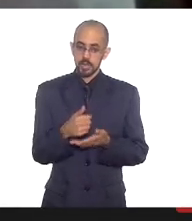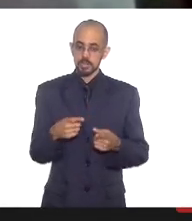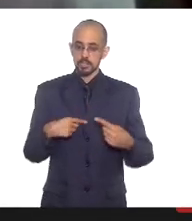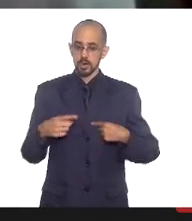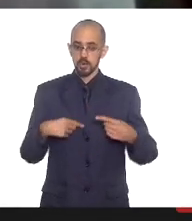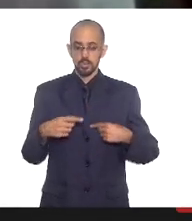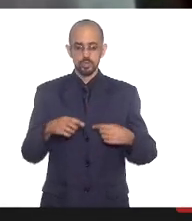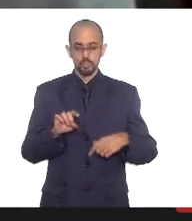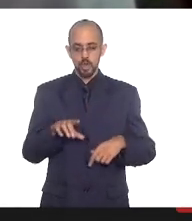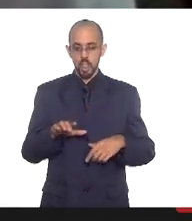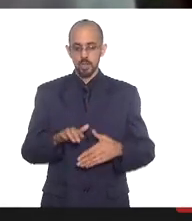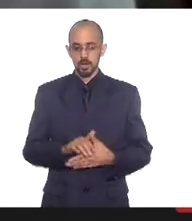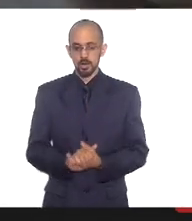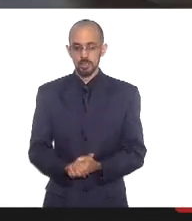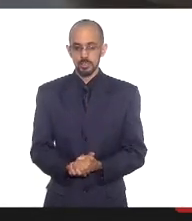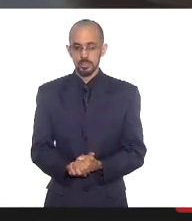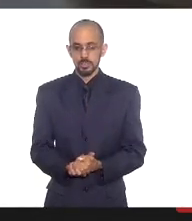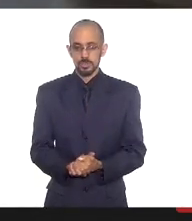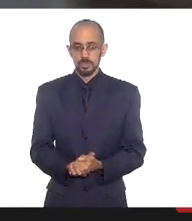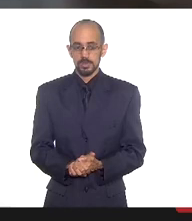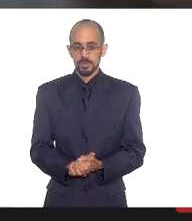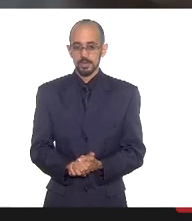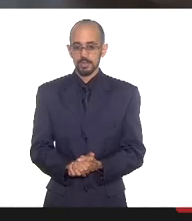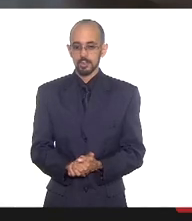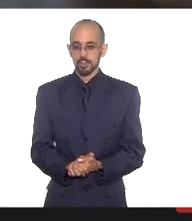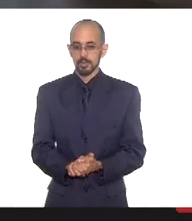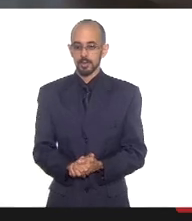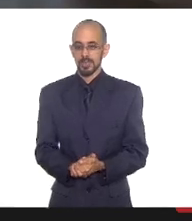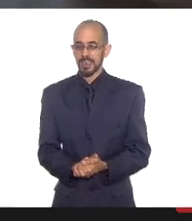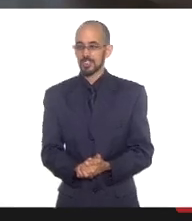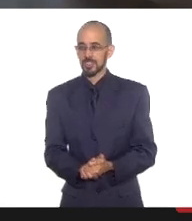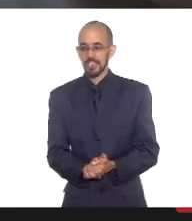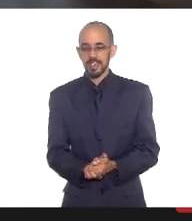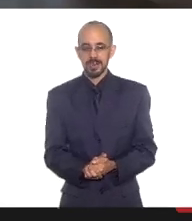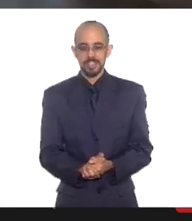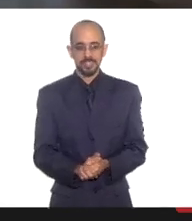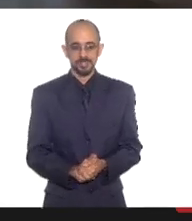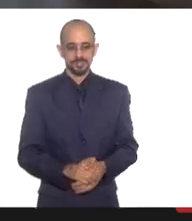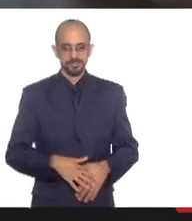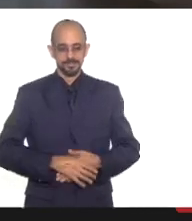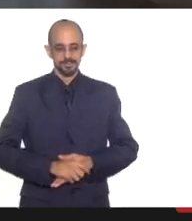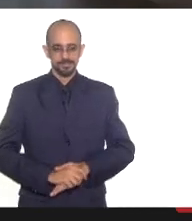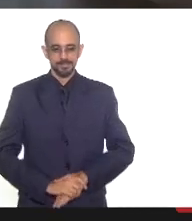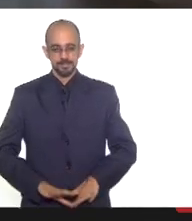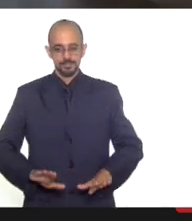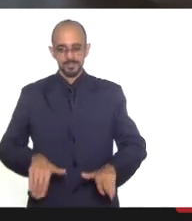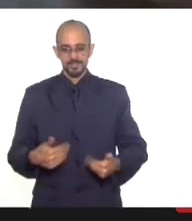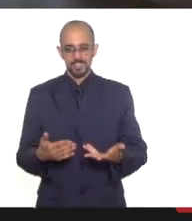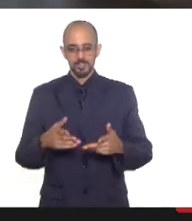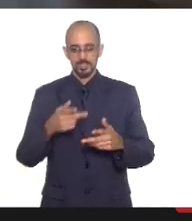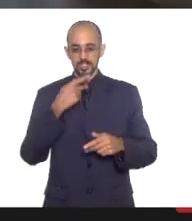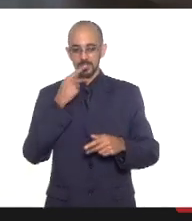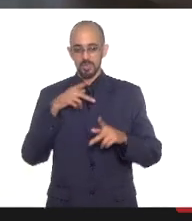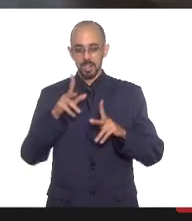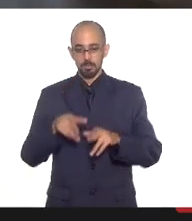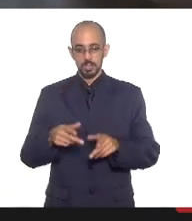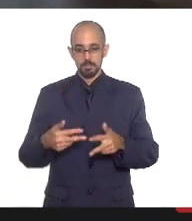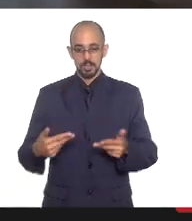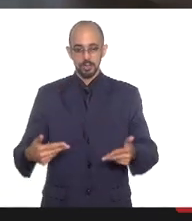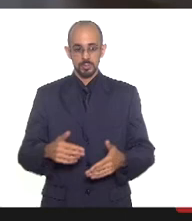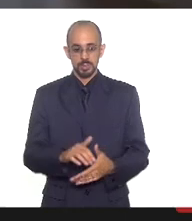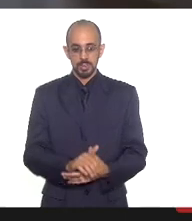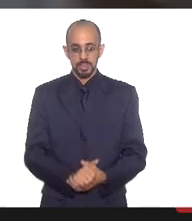vacinado só isso com toda humildade a gente tá falando exatamente a mesma coisa nossa de ver vem